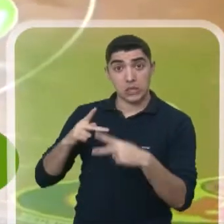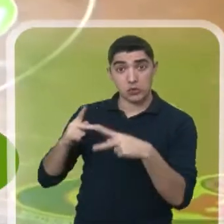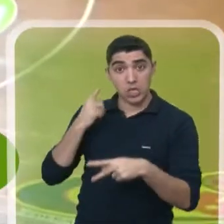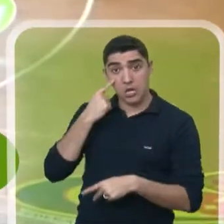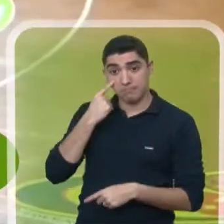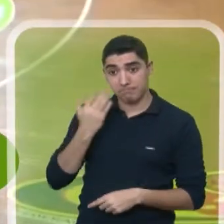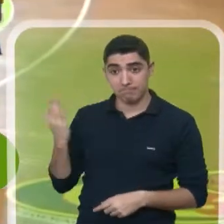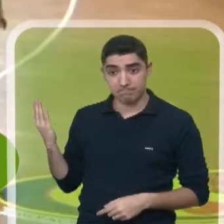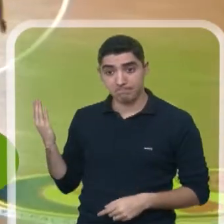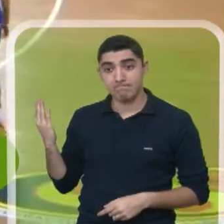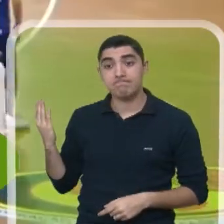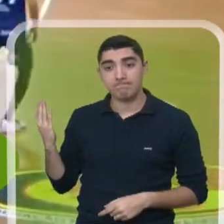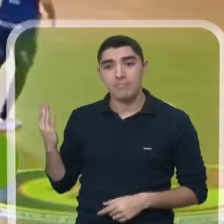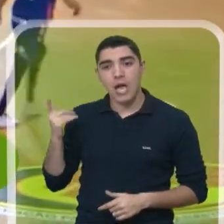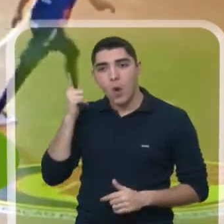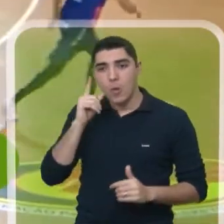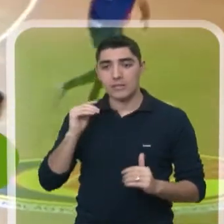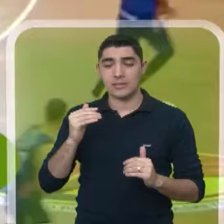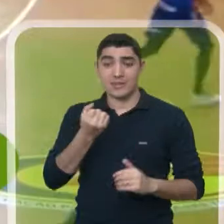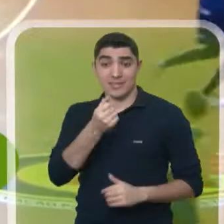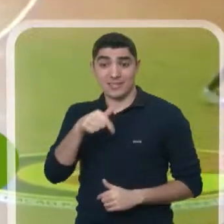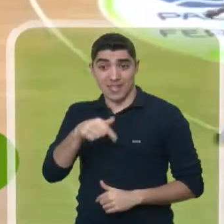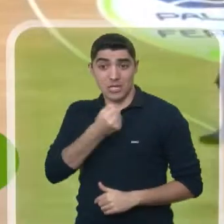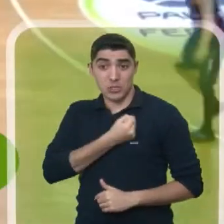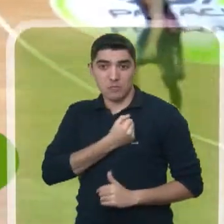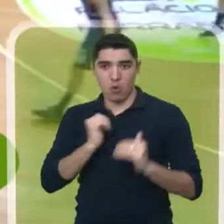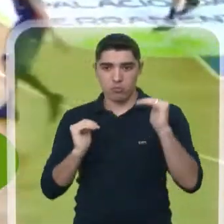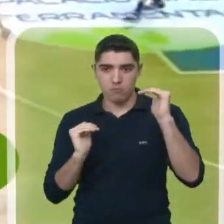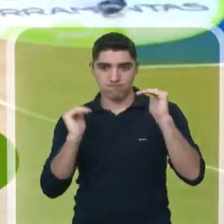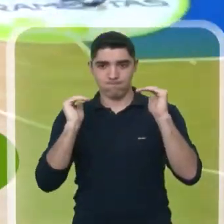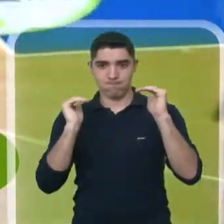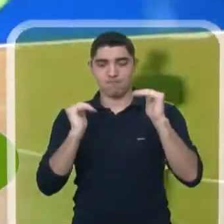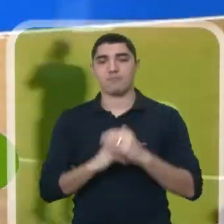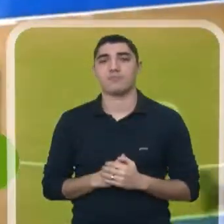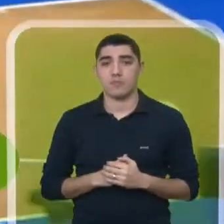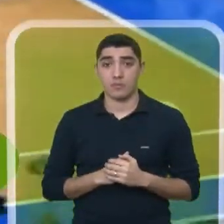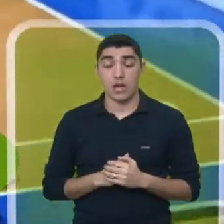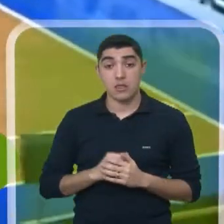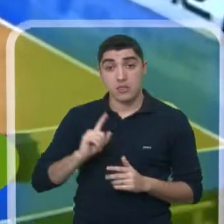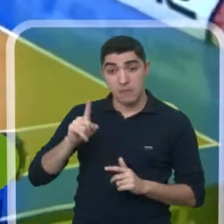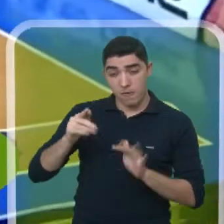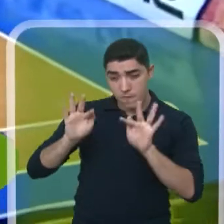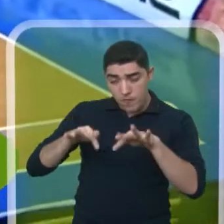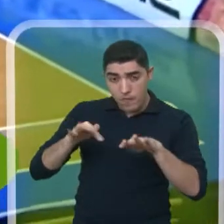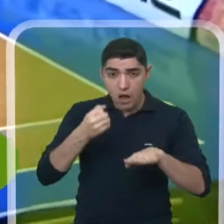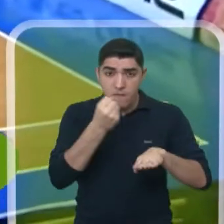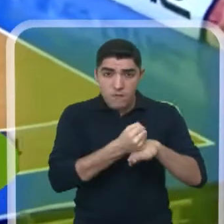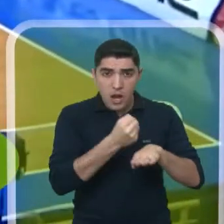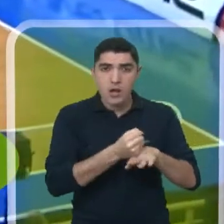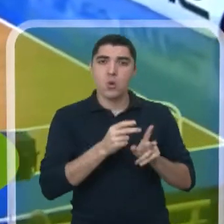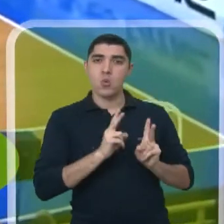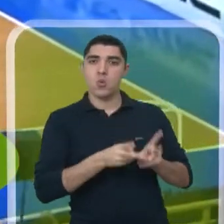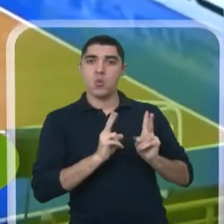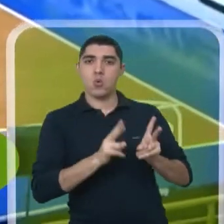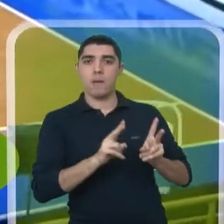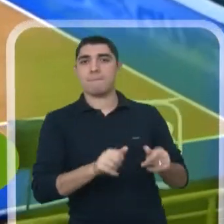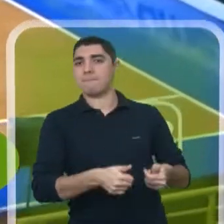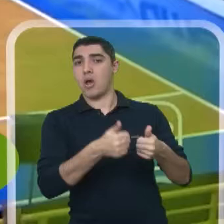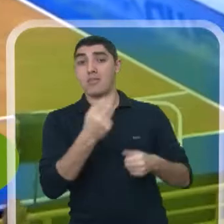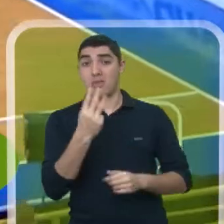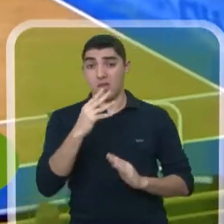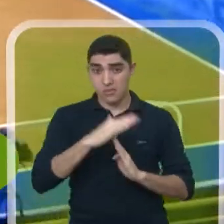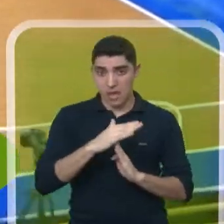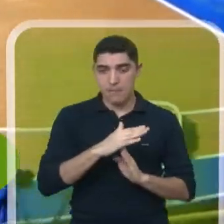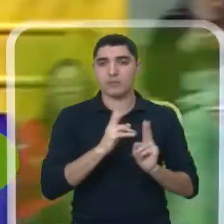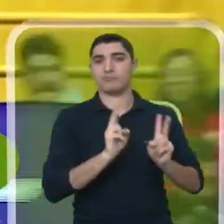para 3 e caiu para 7 a vantagem francana. No final, os donos da casa administraram a vantagem e venceram o terceiro